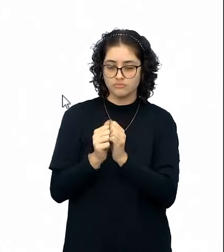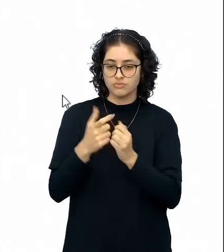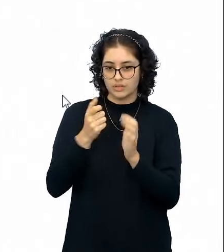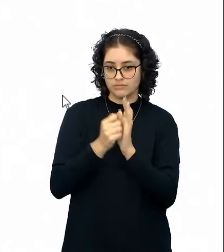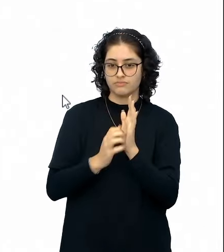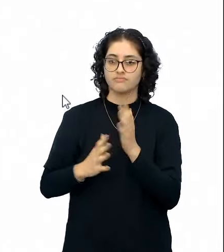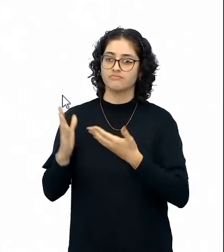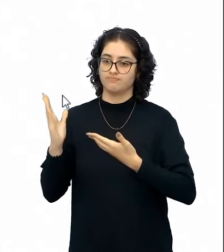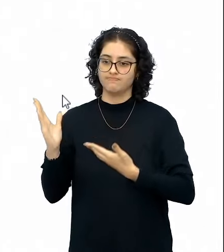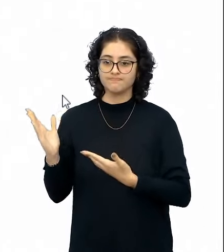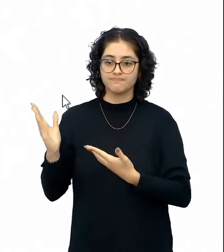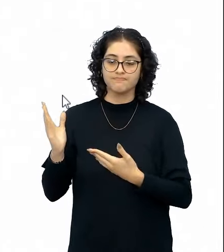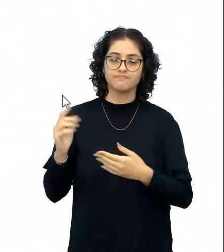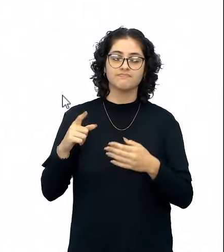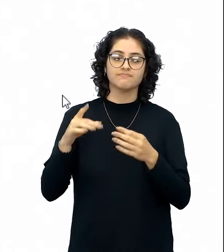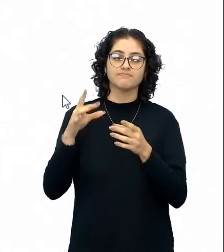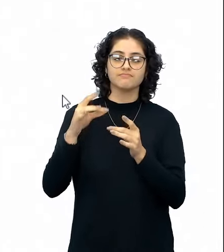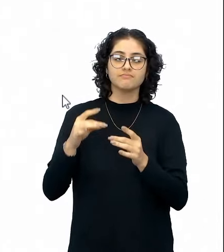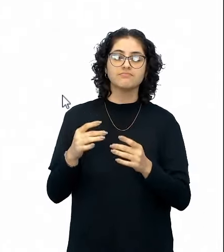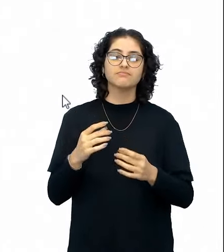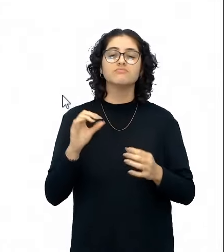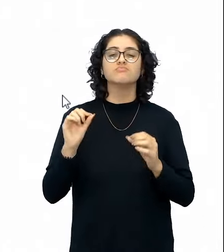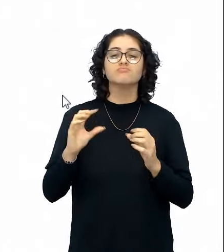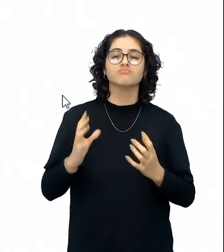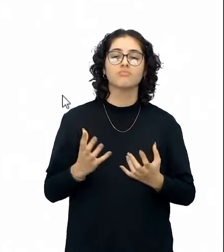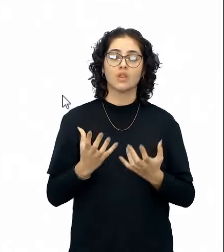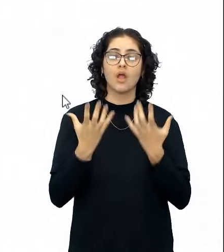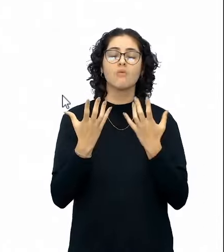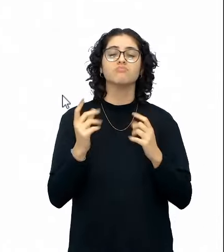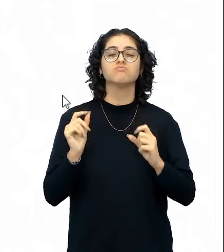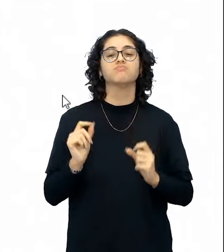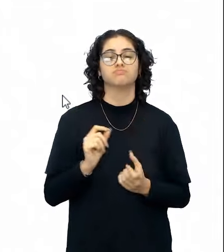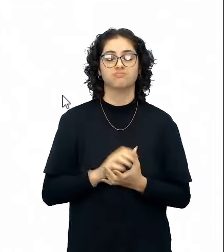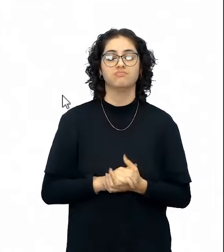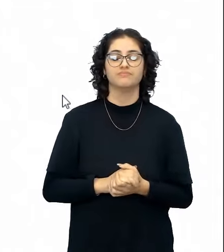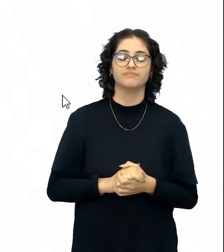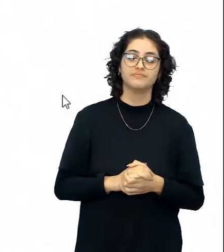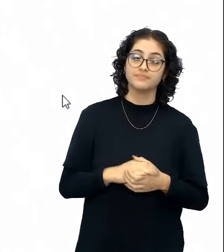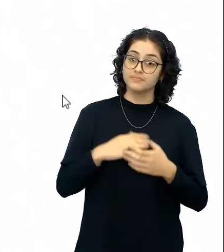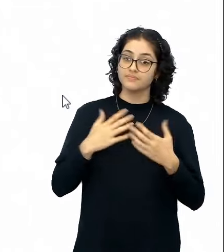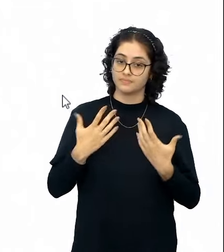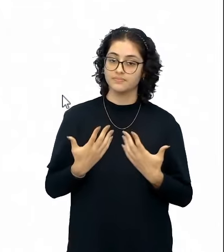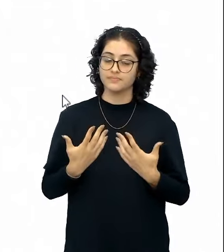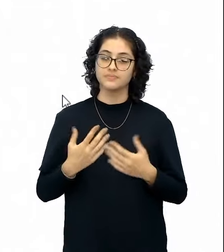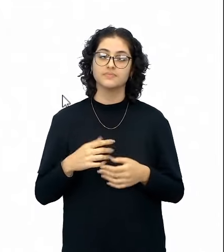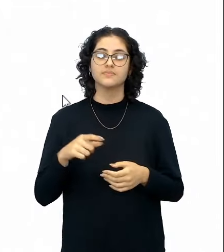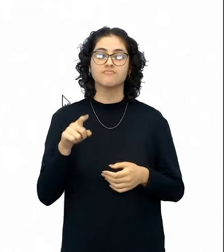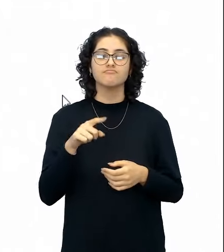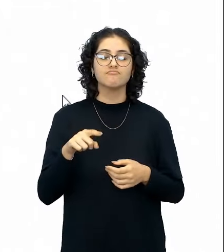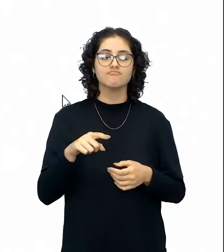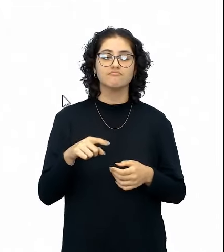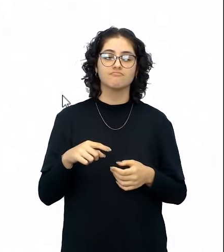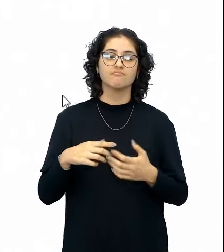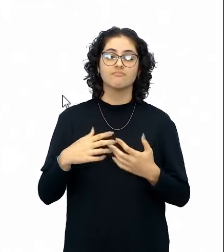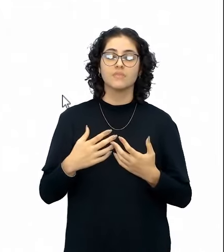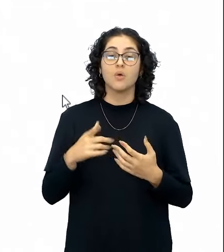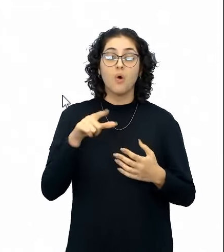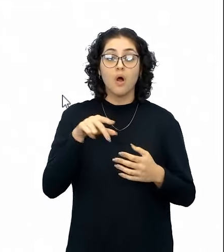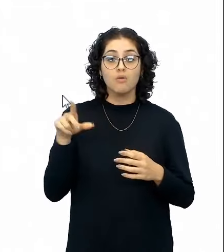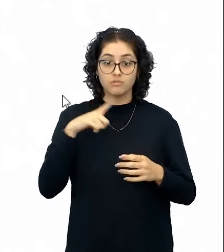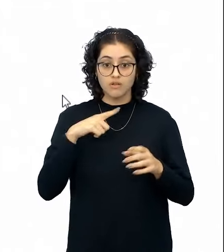linguagem correspondentes e os efeitos de sentidos que podem causar. Ironia, qual a imagem que está